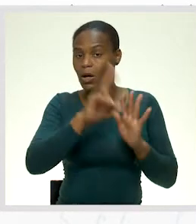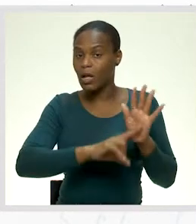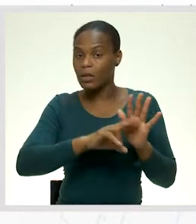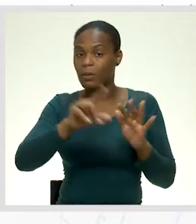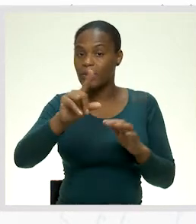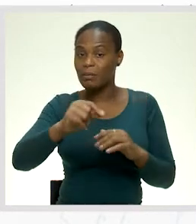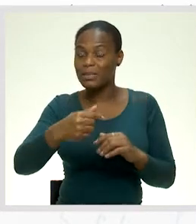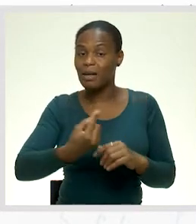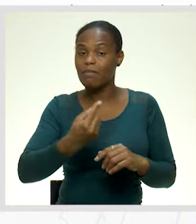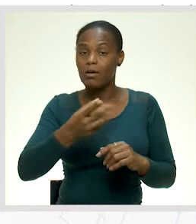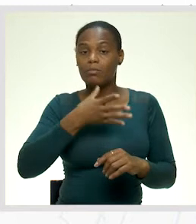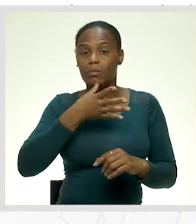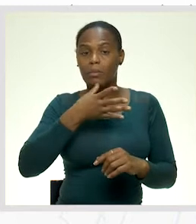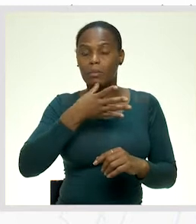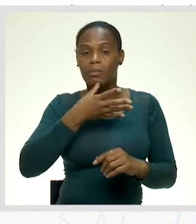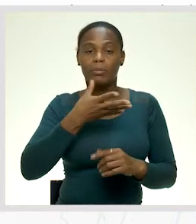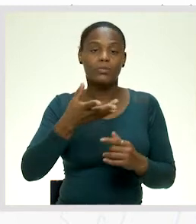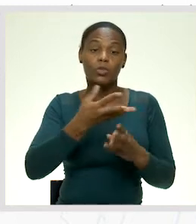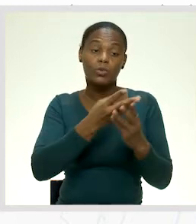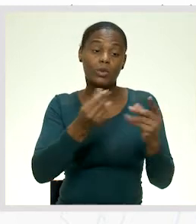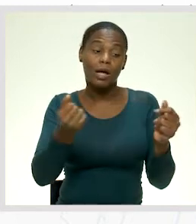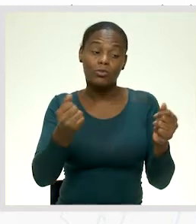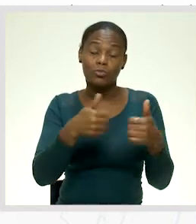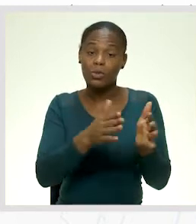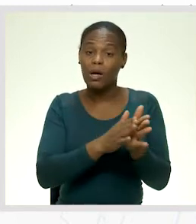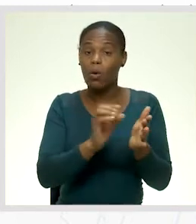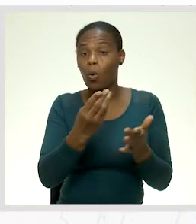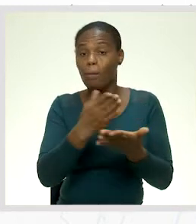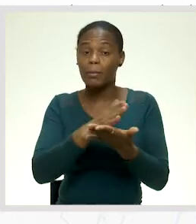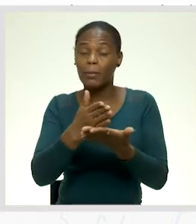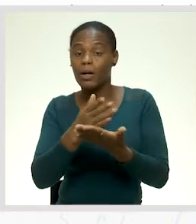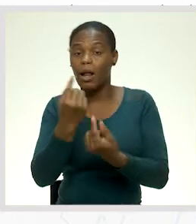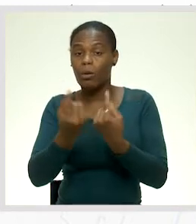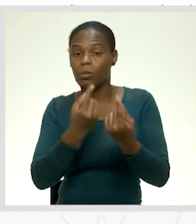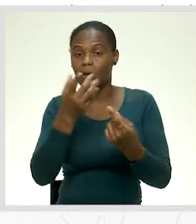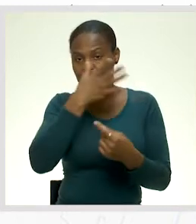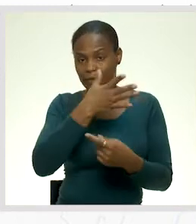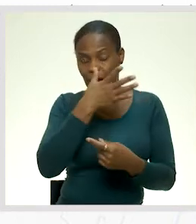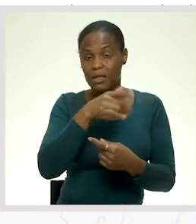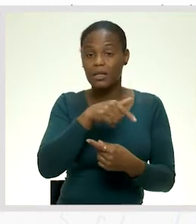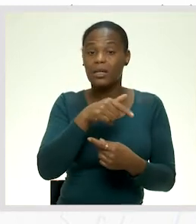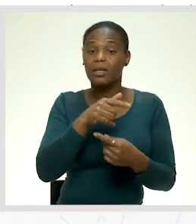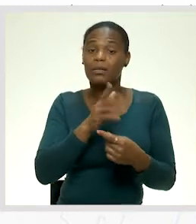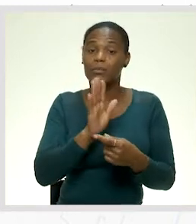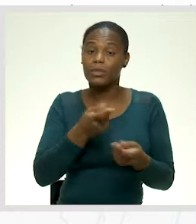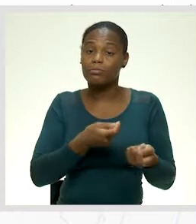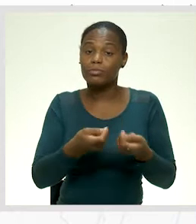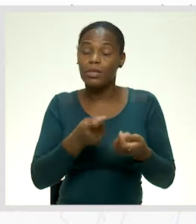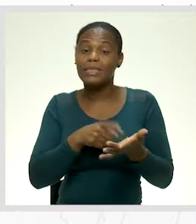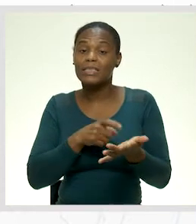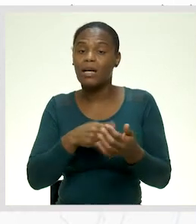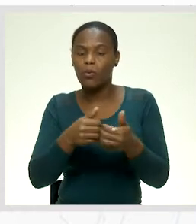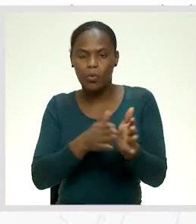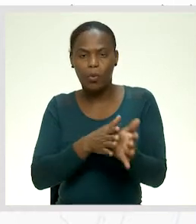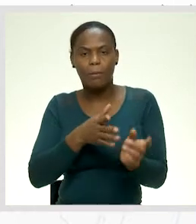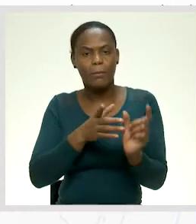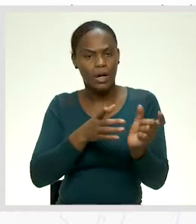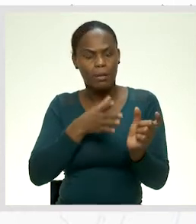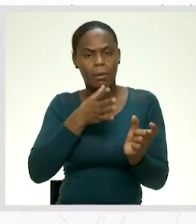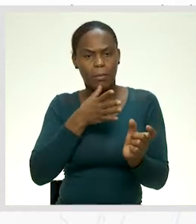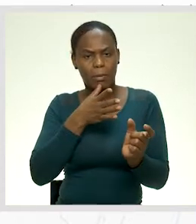apresentar resultados totais ou parciais de uma determinada atividade, é inegociável que todas as afirmações estejam